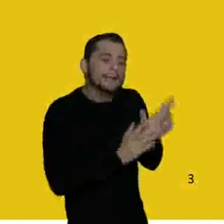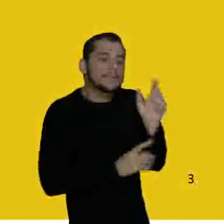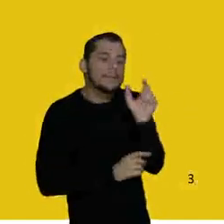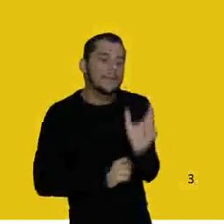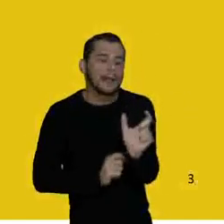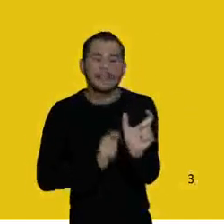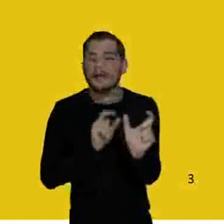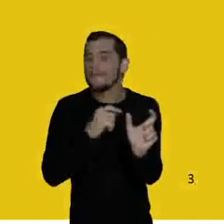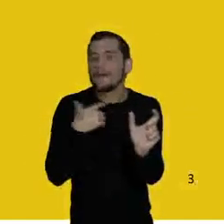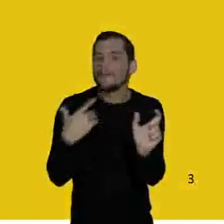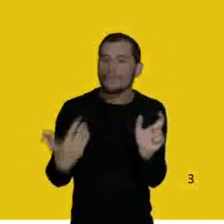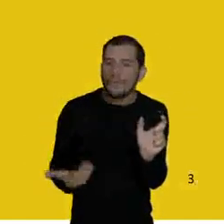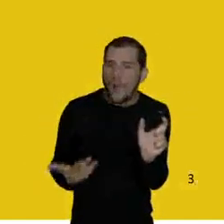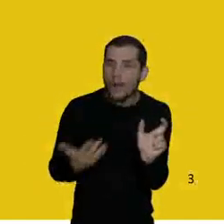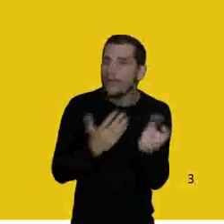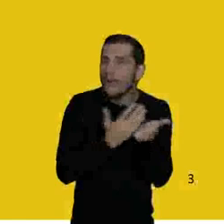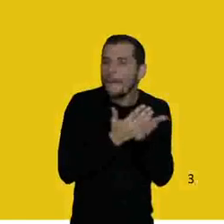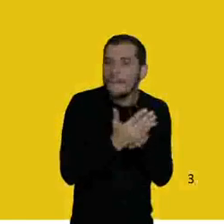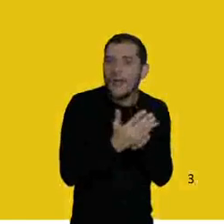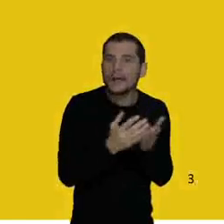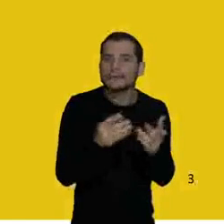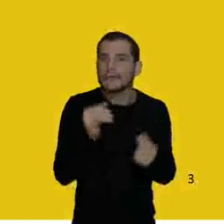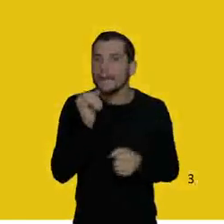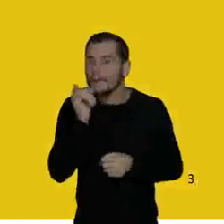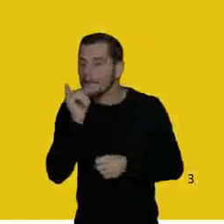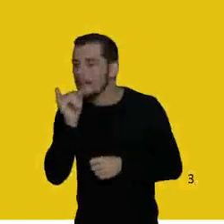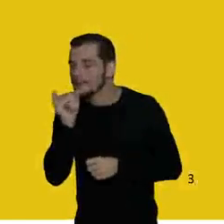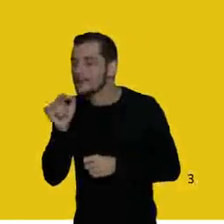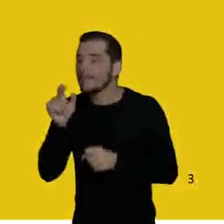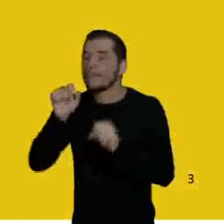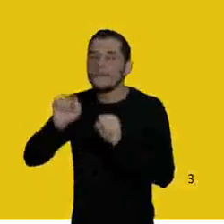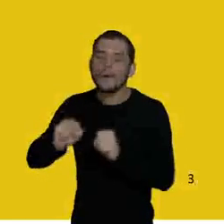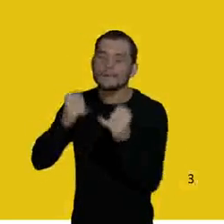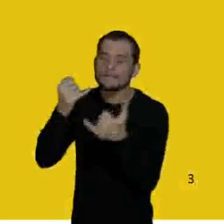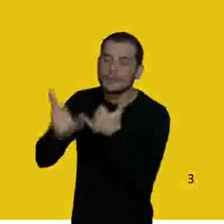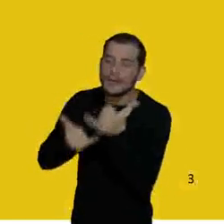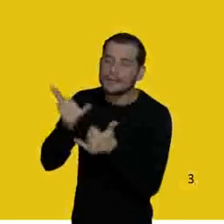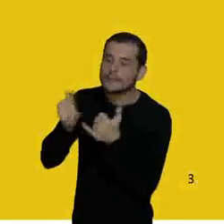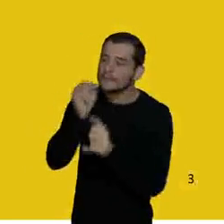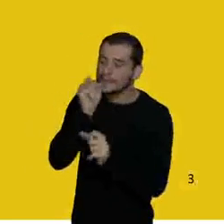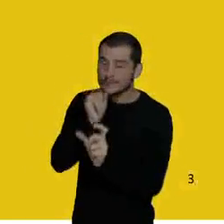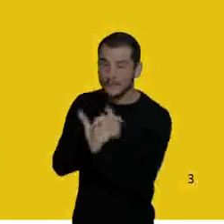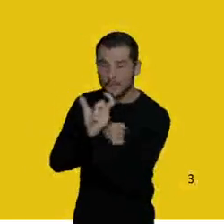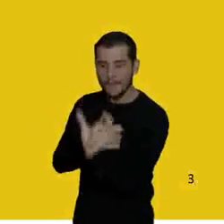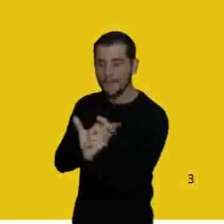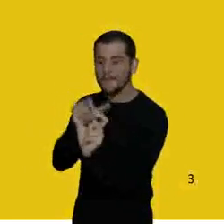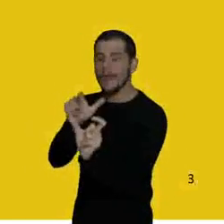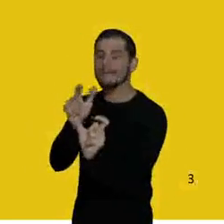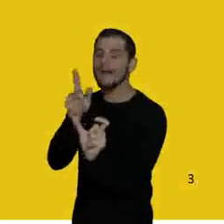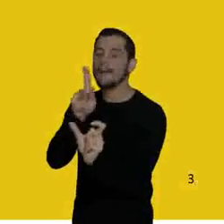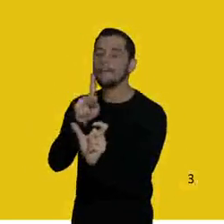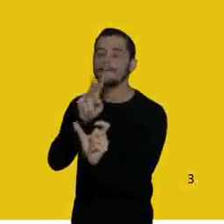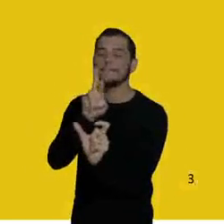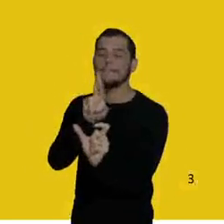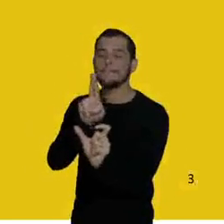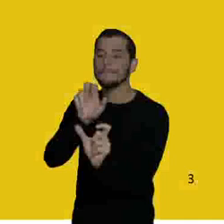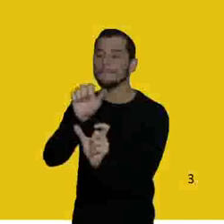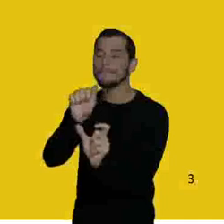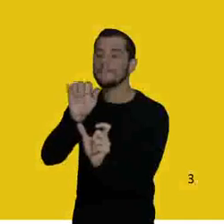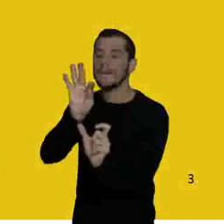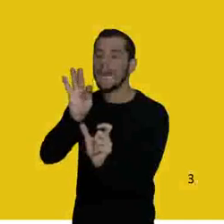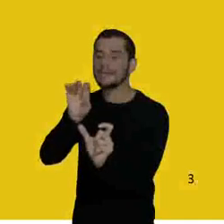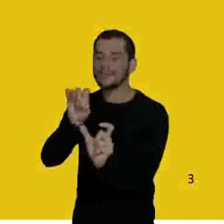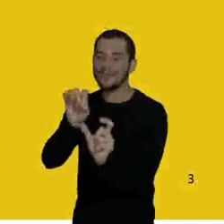trocando por exemplo prato tirando o r nossa tia Então você tem que assim O importante numa terapia com